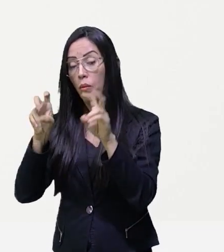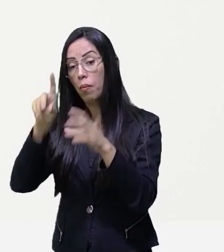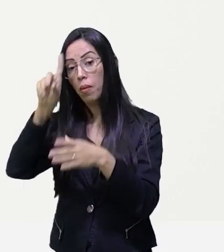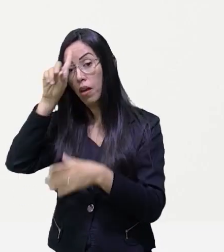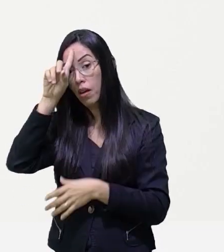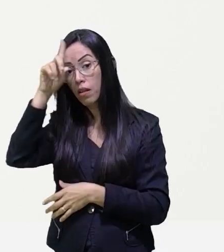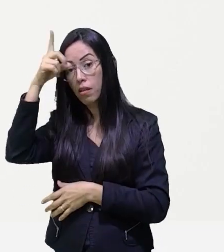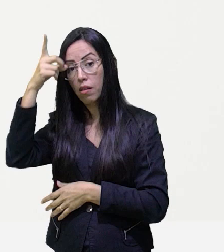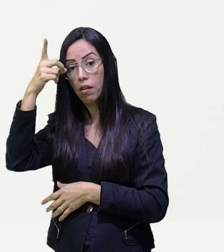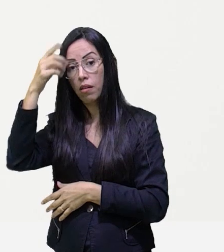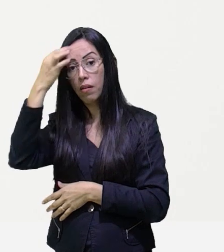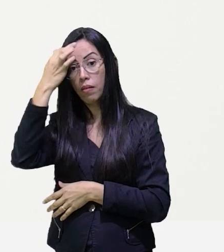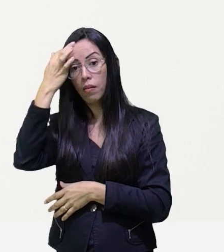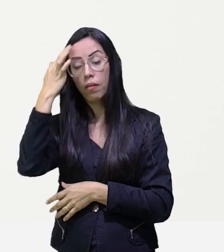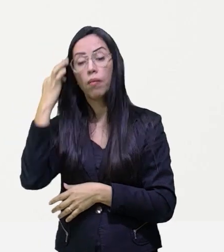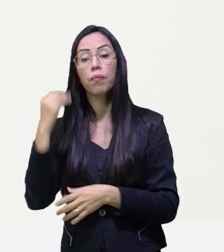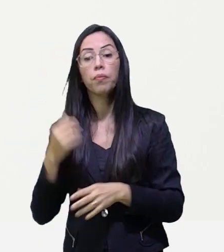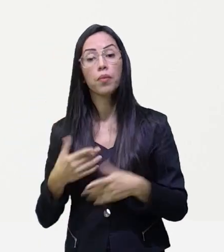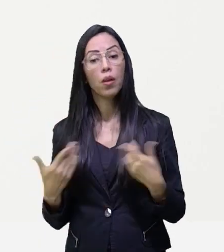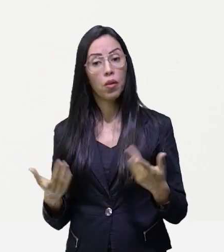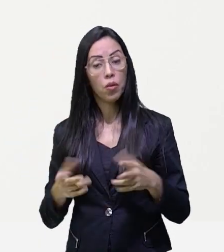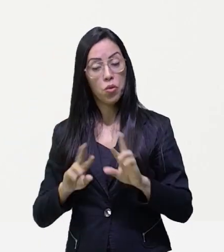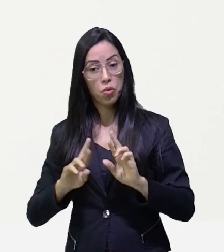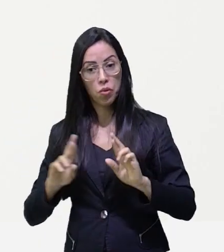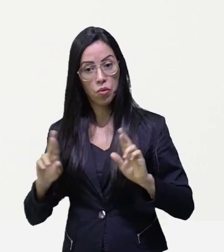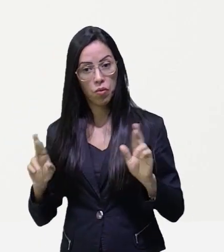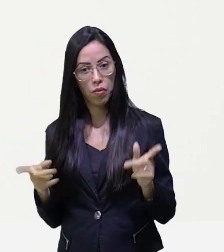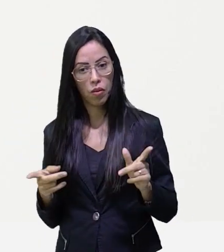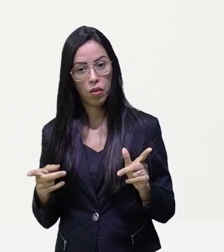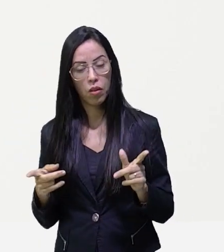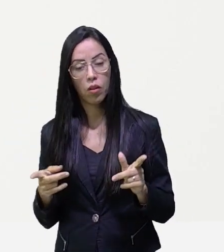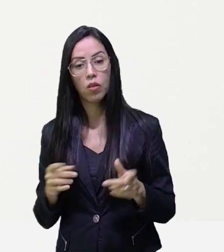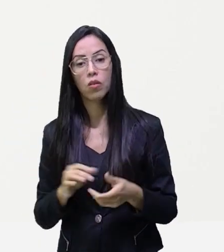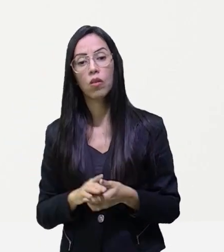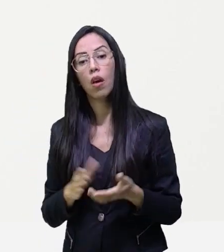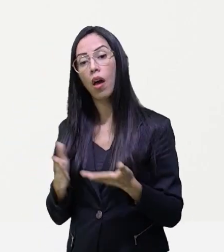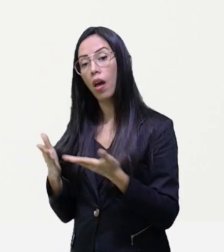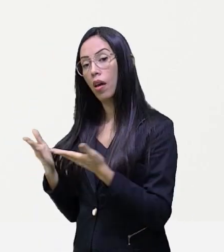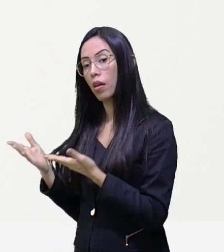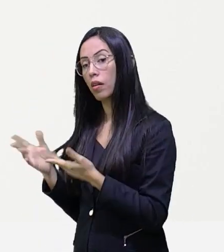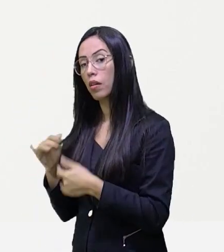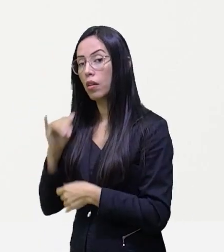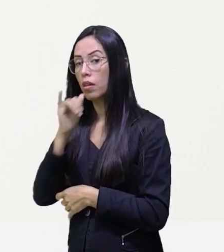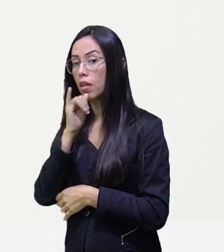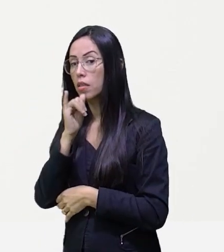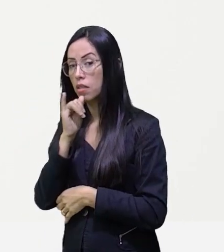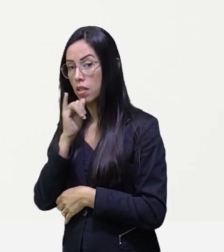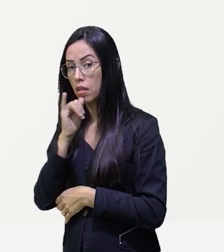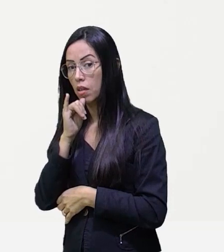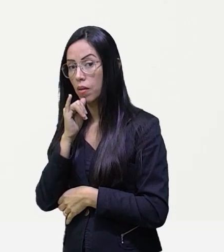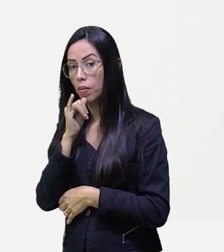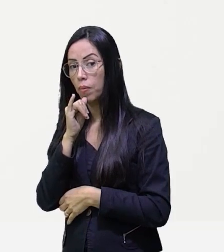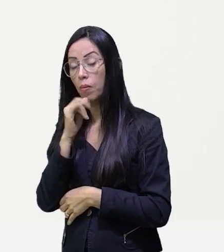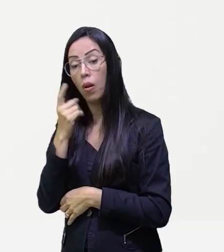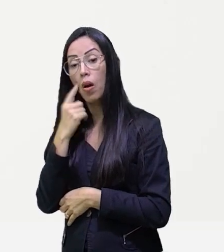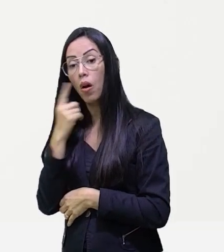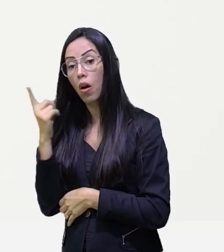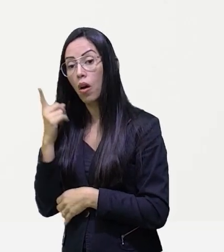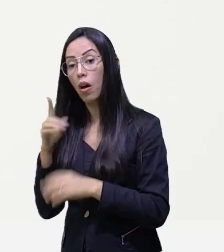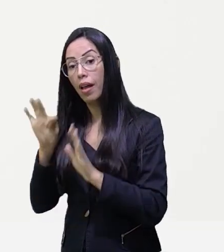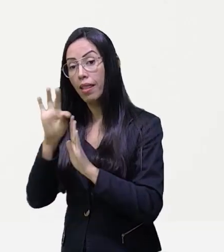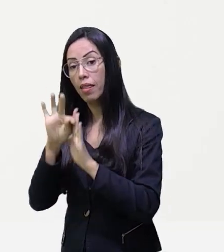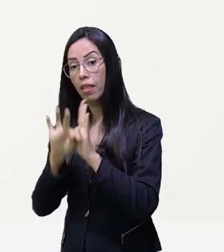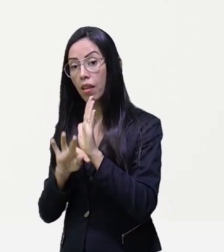é? Olha a diferença de um para o outro. Aqui eu tenho um exemplo, vou fazer a leitura para vocês. Acompanhem a